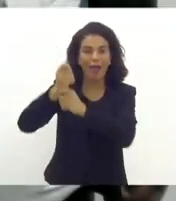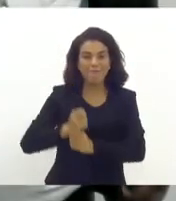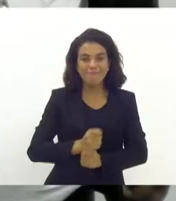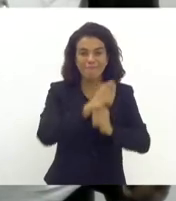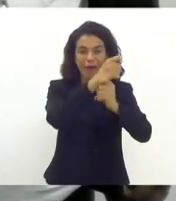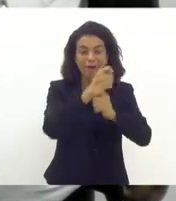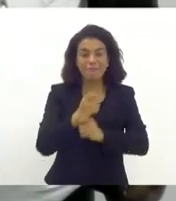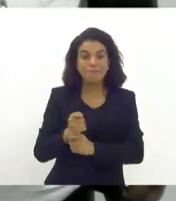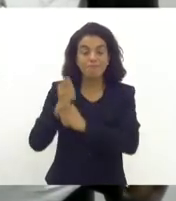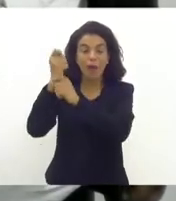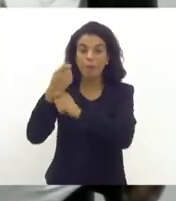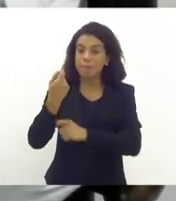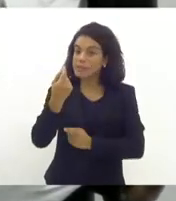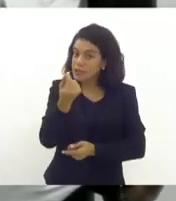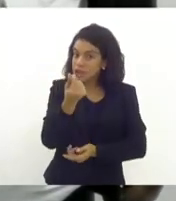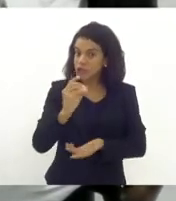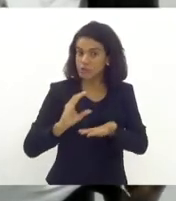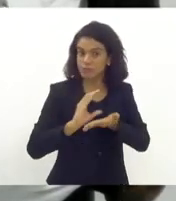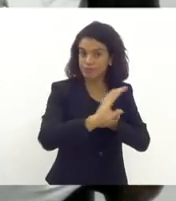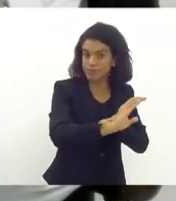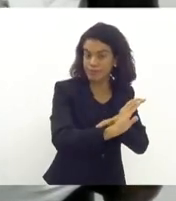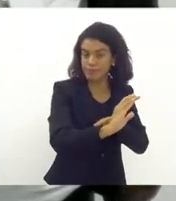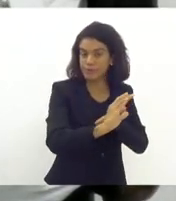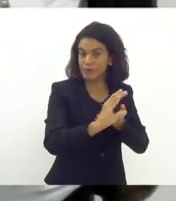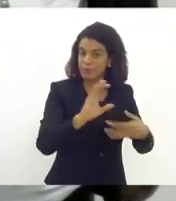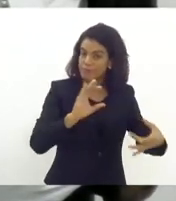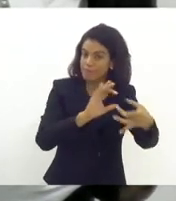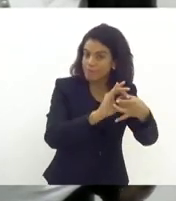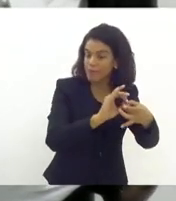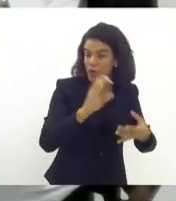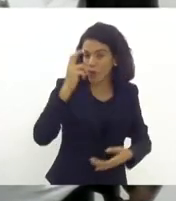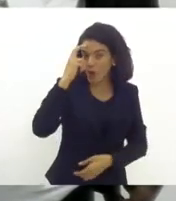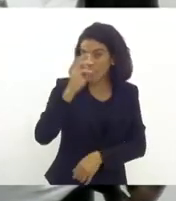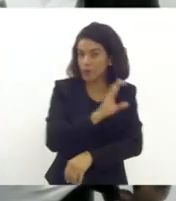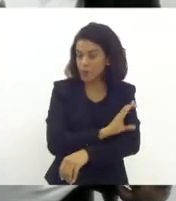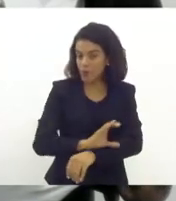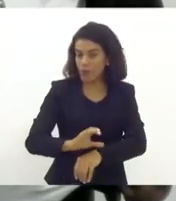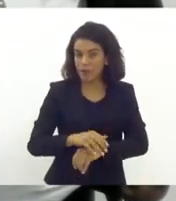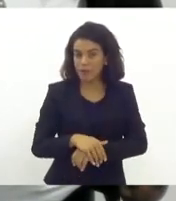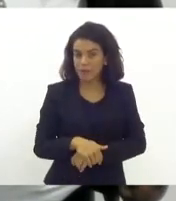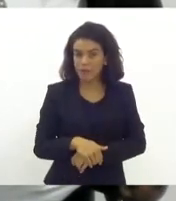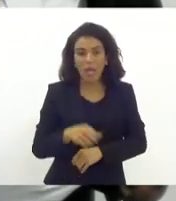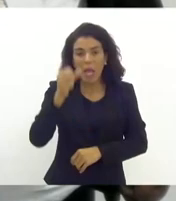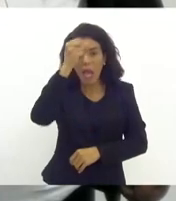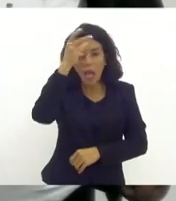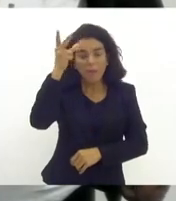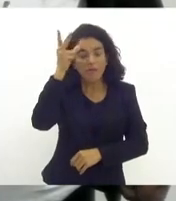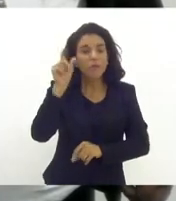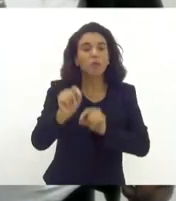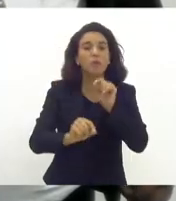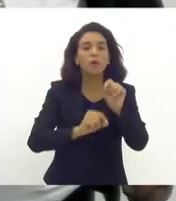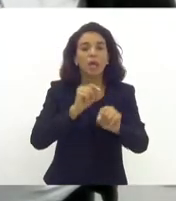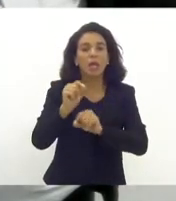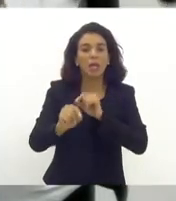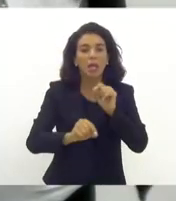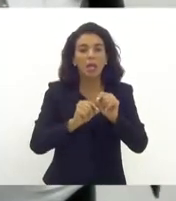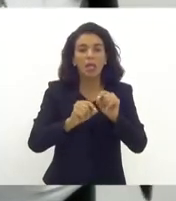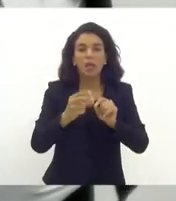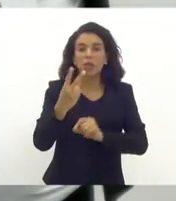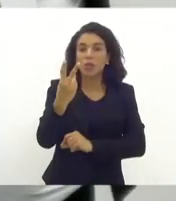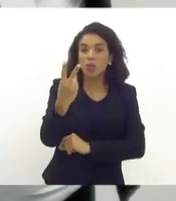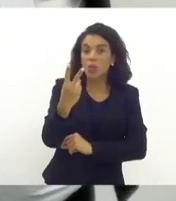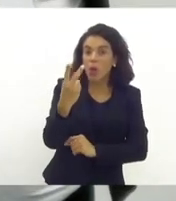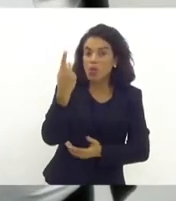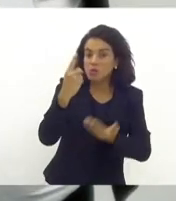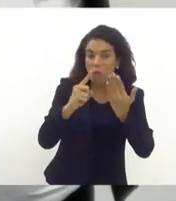destinada para isso isso sai via cultura Então tem um bloco que acabou a Prefeitura não conta o seguinte acabaram dois dos